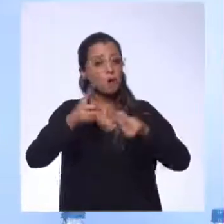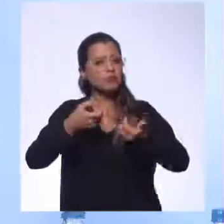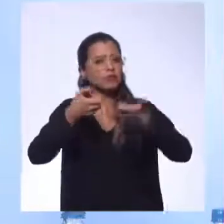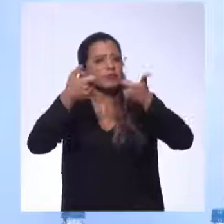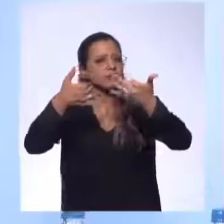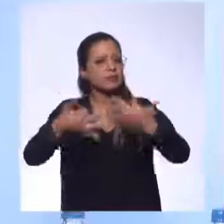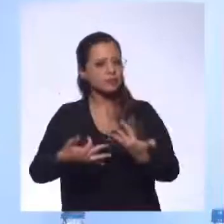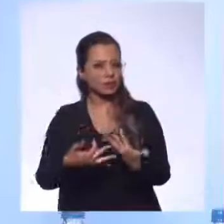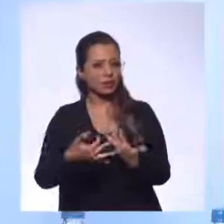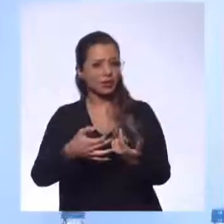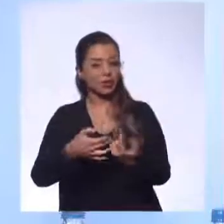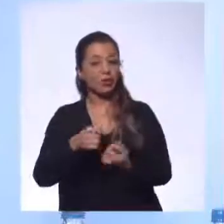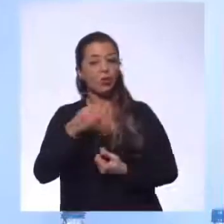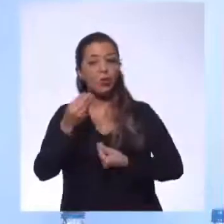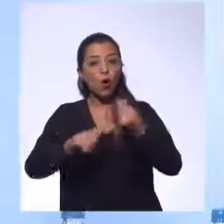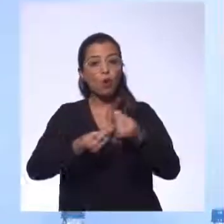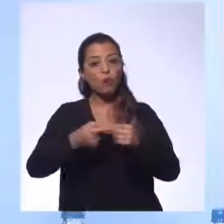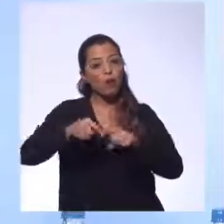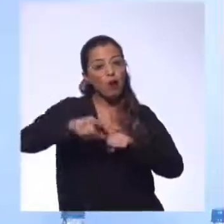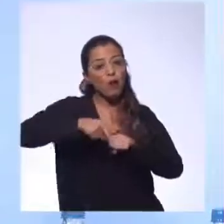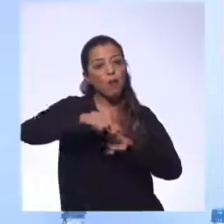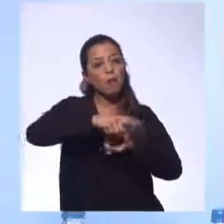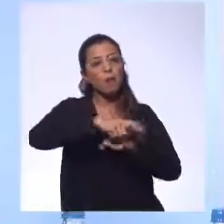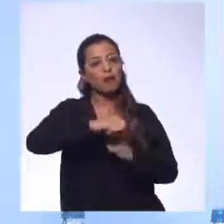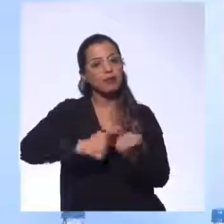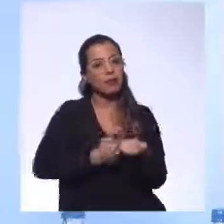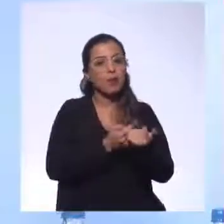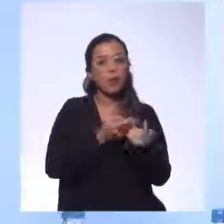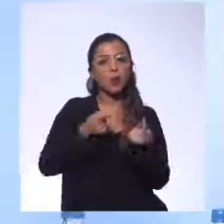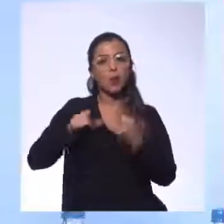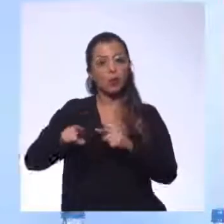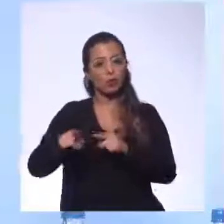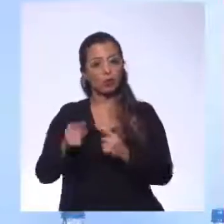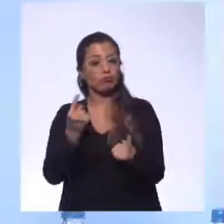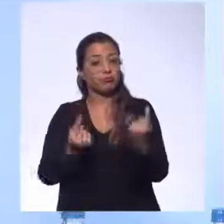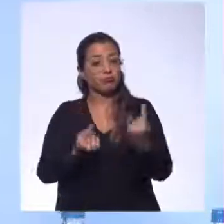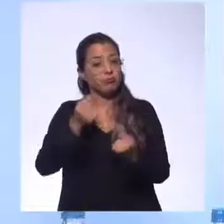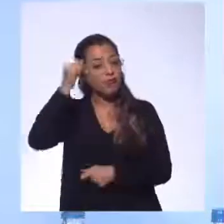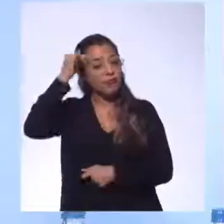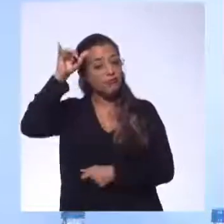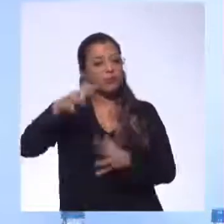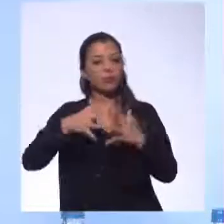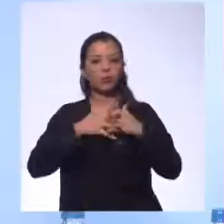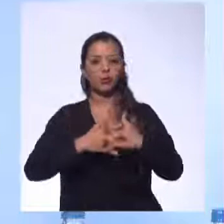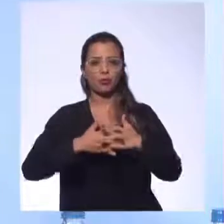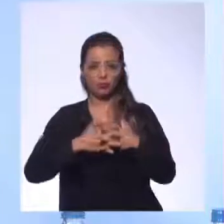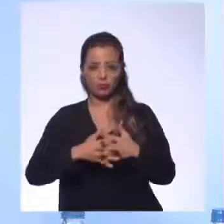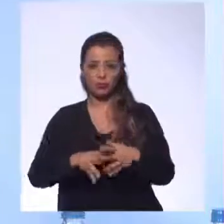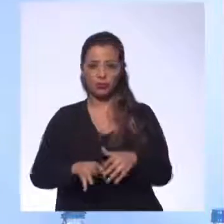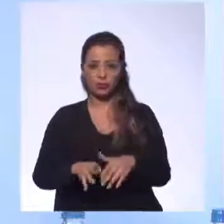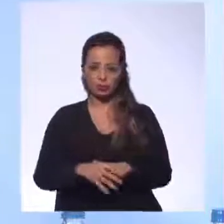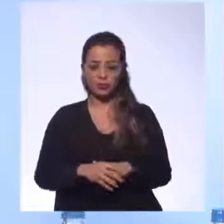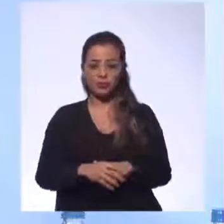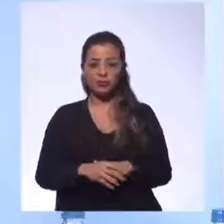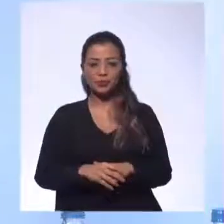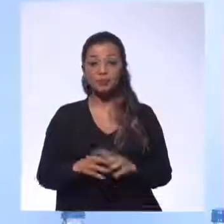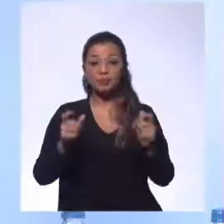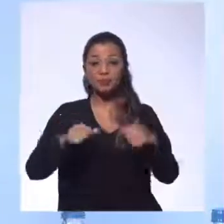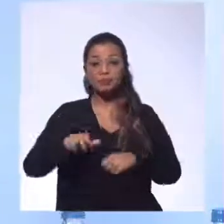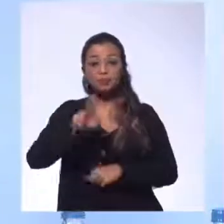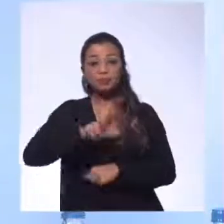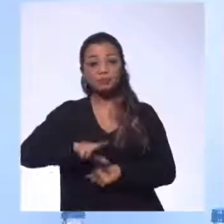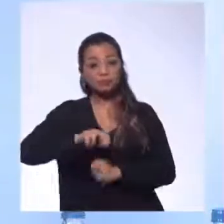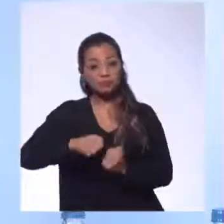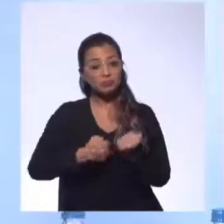posiciona contra e como você se posiciona a favor. Ou você não se confundir ali. E o que vocês podem usar para defender a ideia de vocês